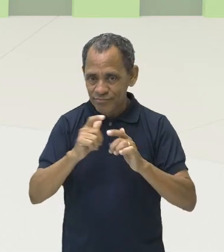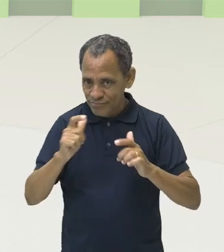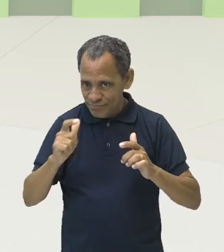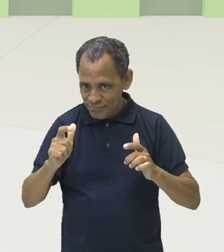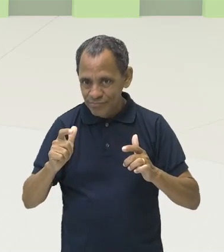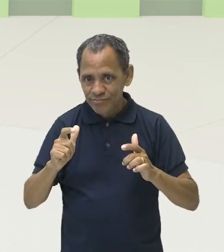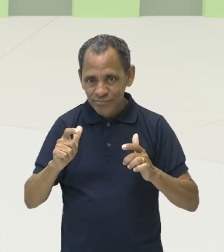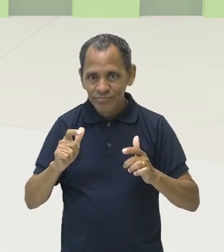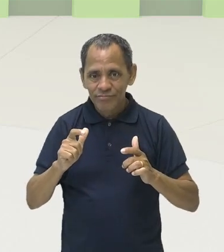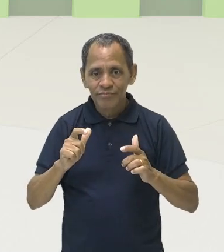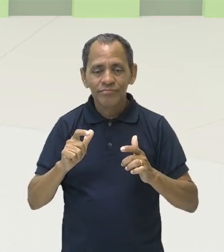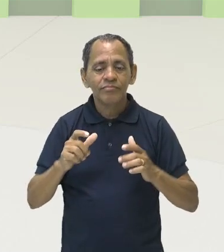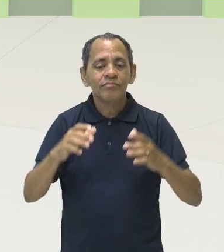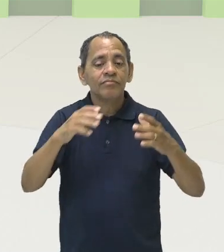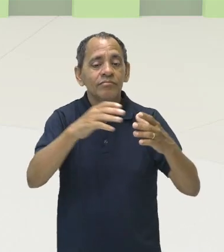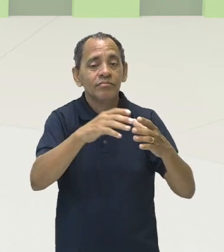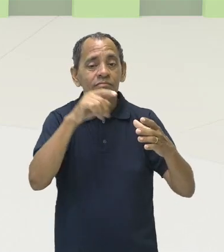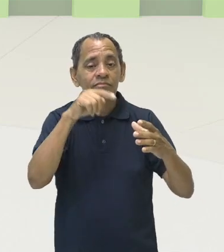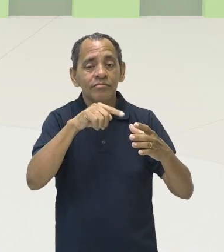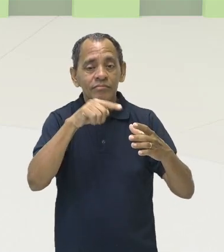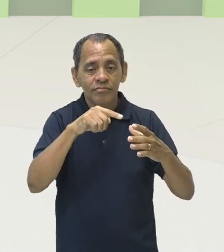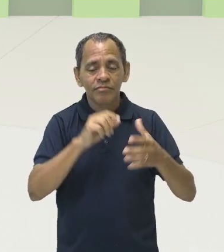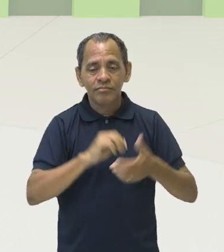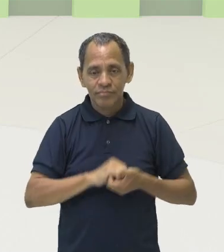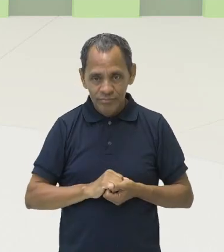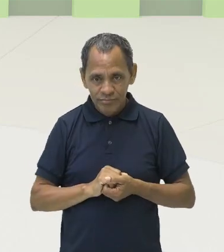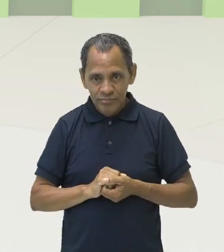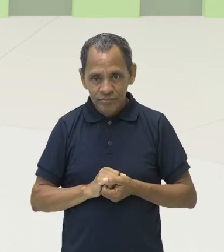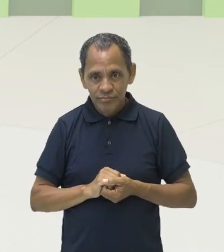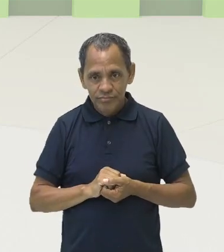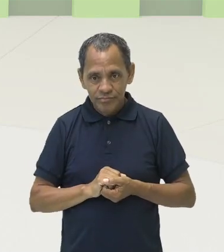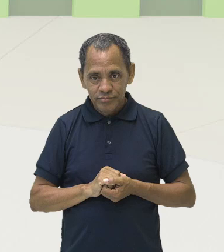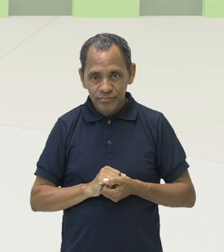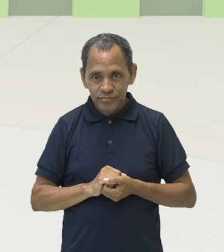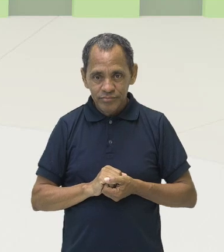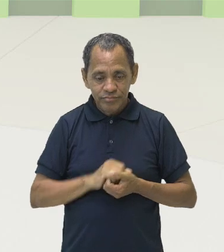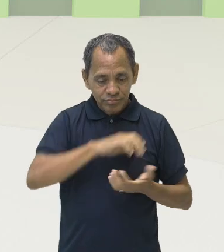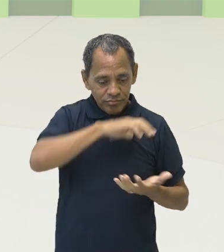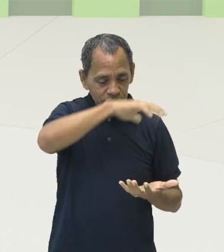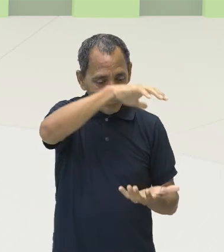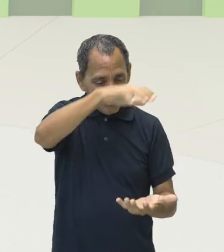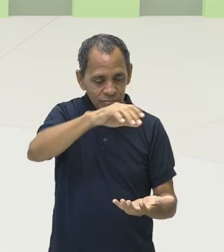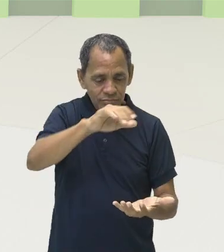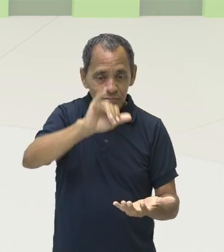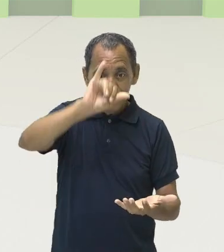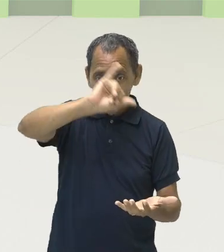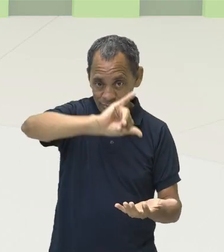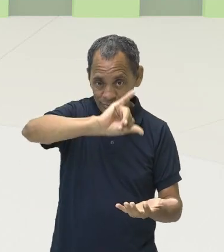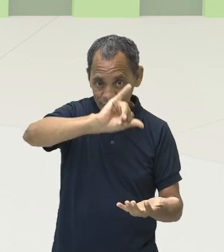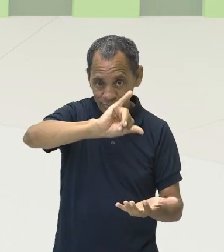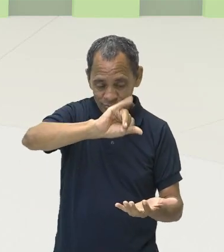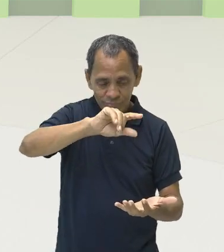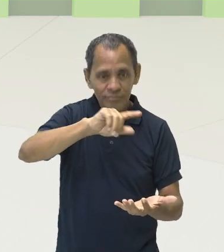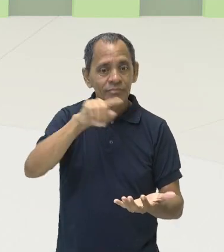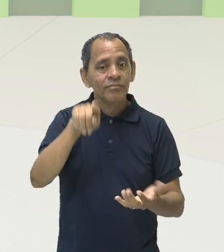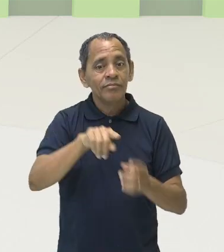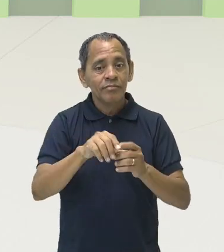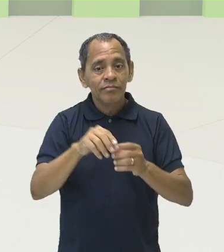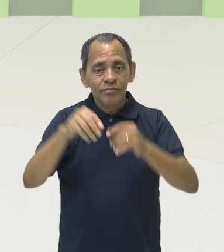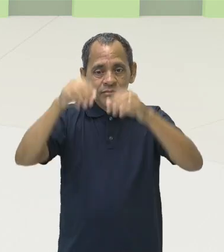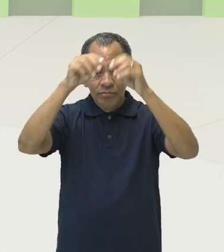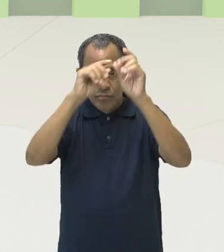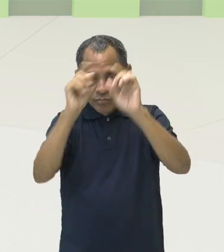parte ela está concentrada, dessa água doce, ela está concentrada em geleiras polares e em neves nas